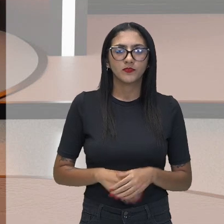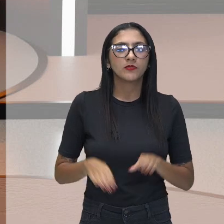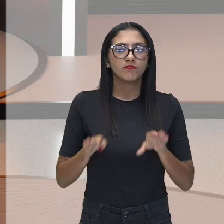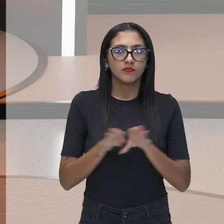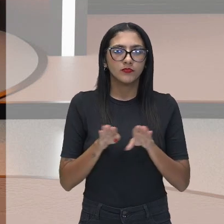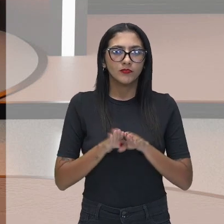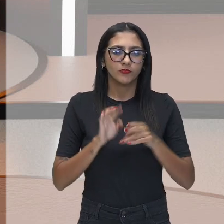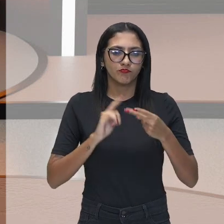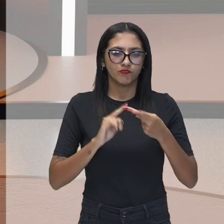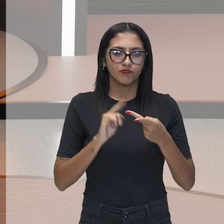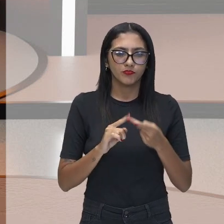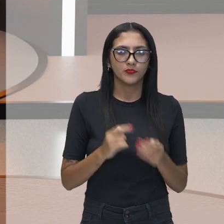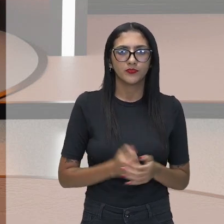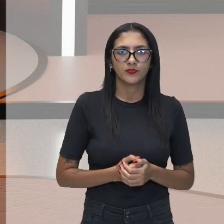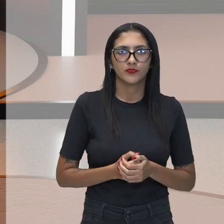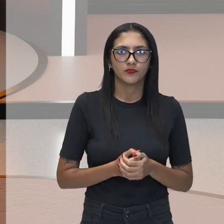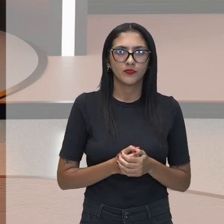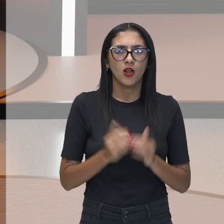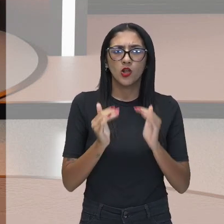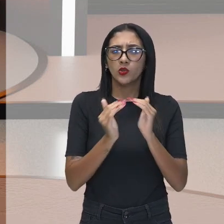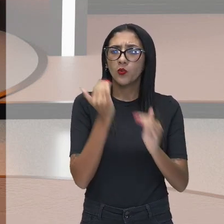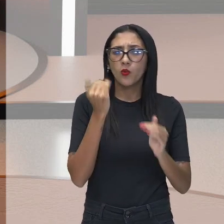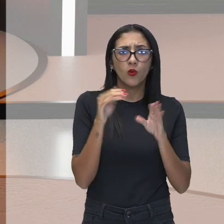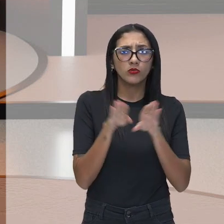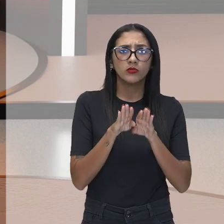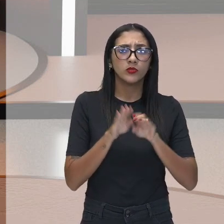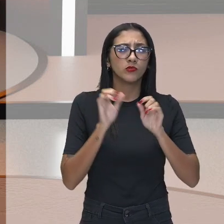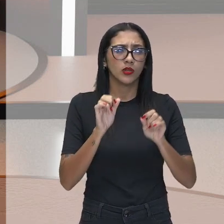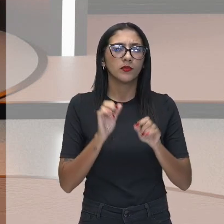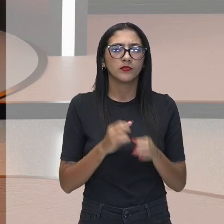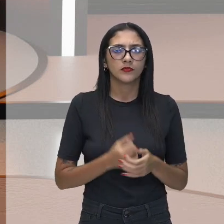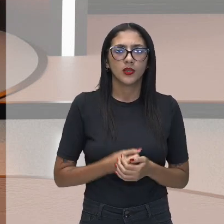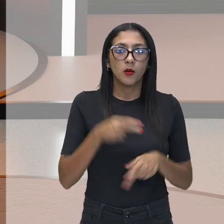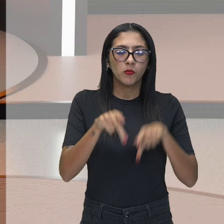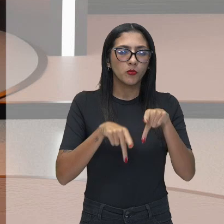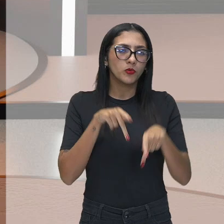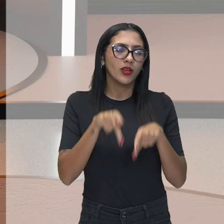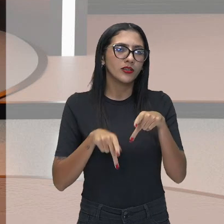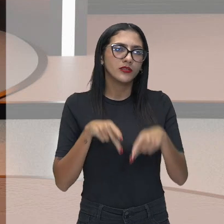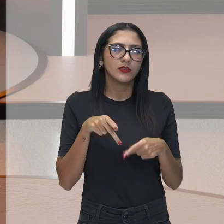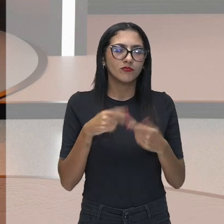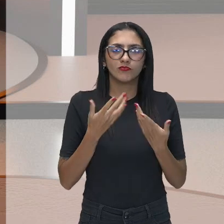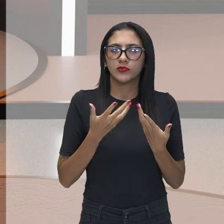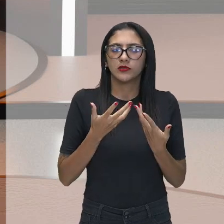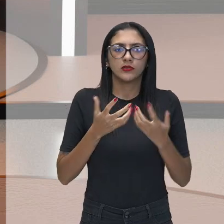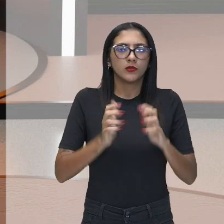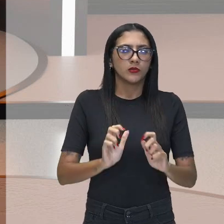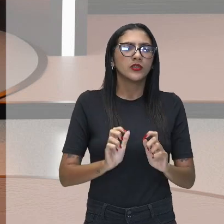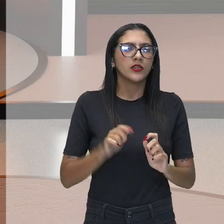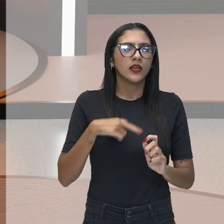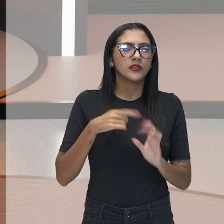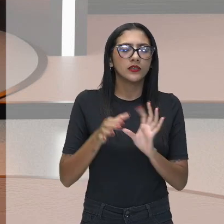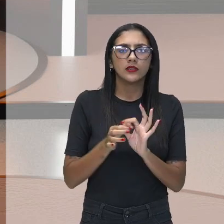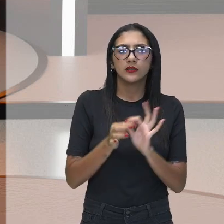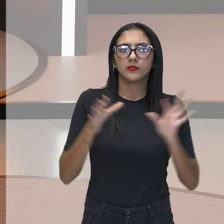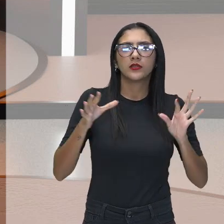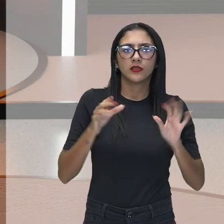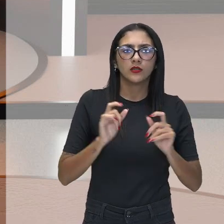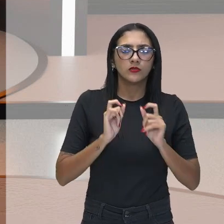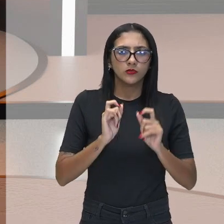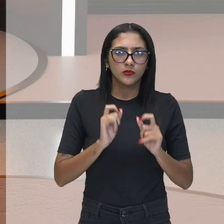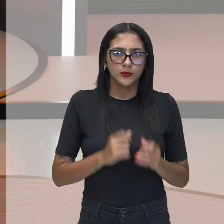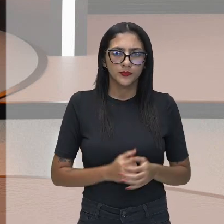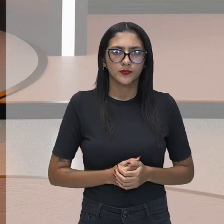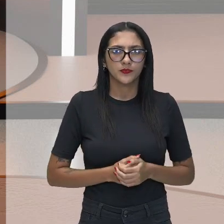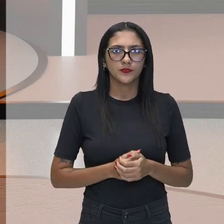o descontentamento popular com a escravidão, ou seja, nós estamos falando aí nesse momento sobre a questão da existência